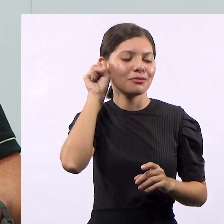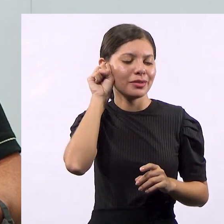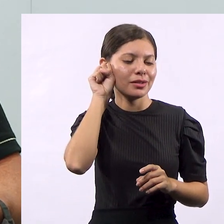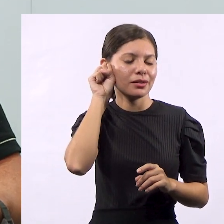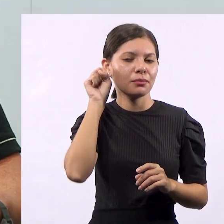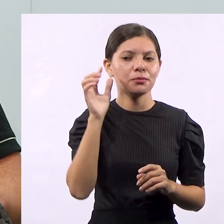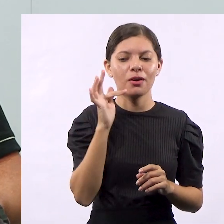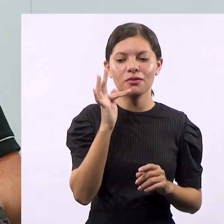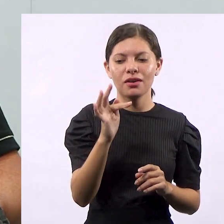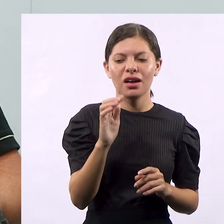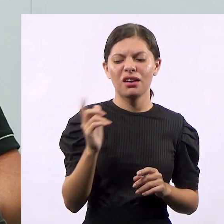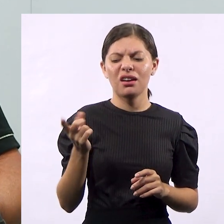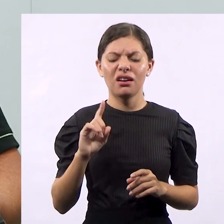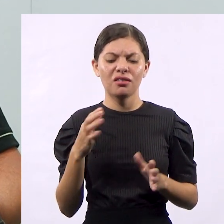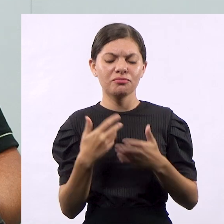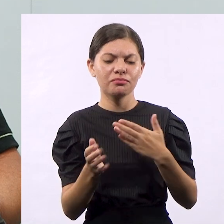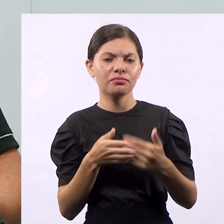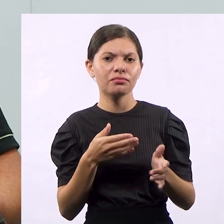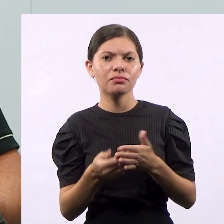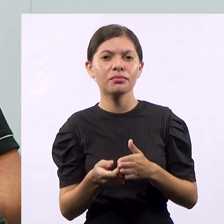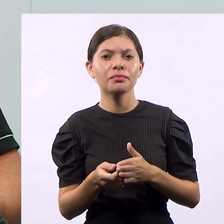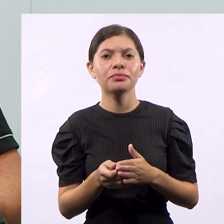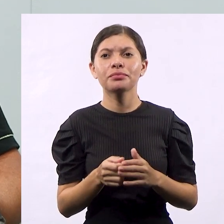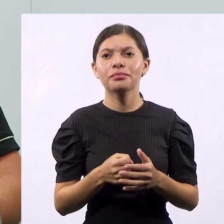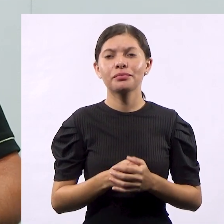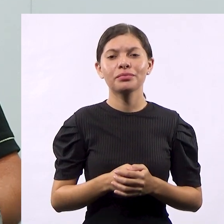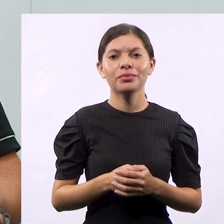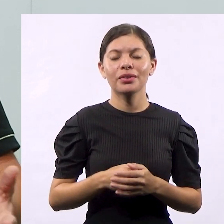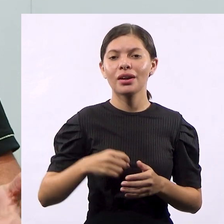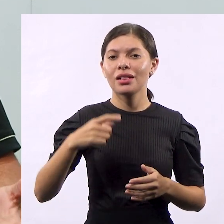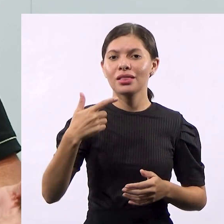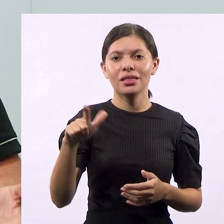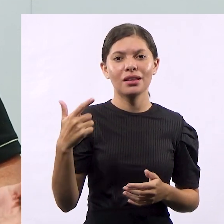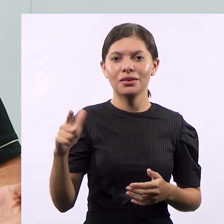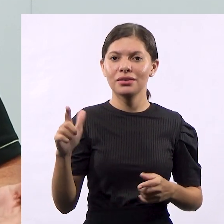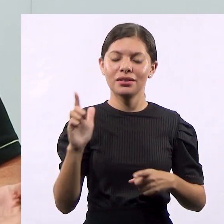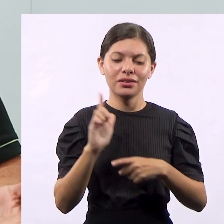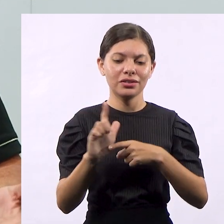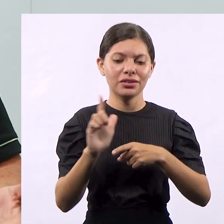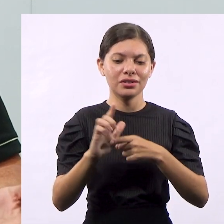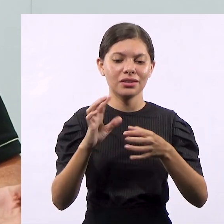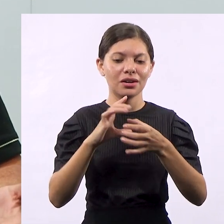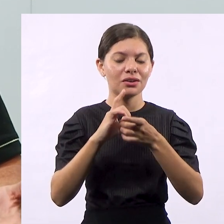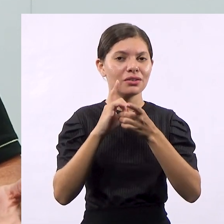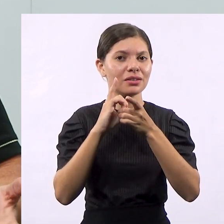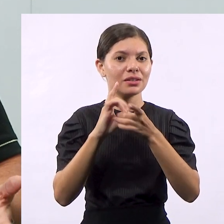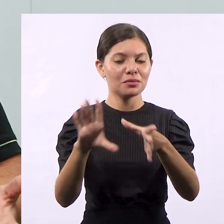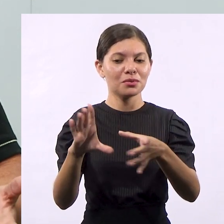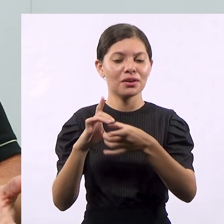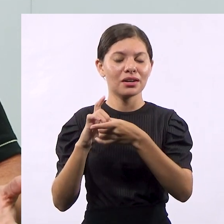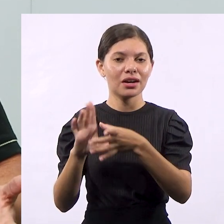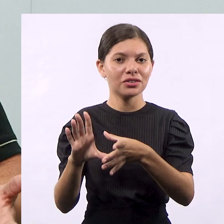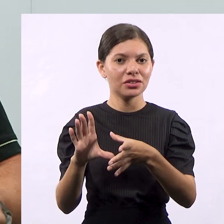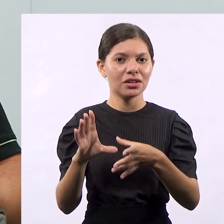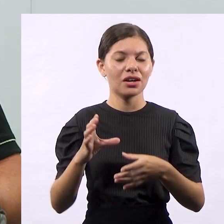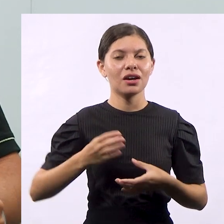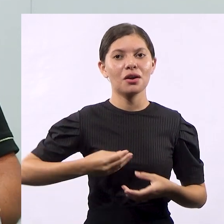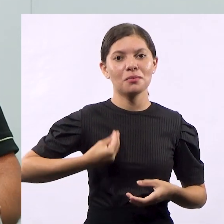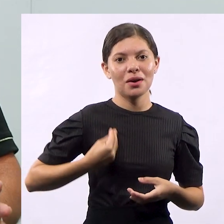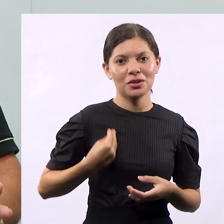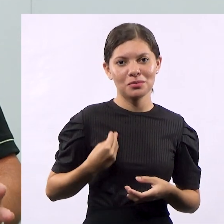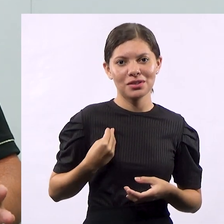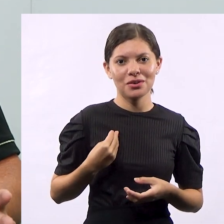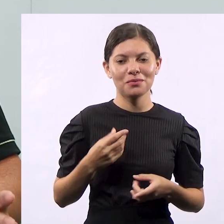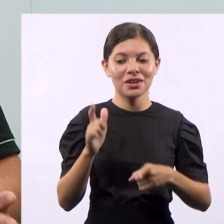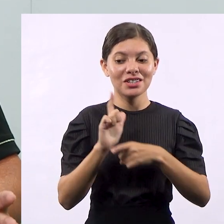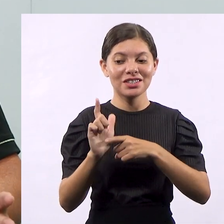ela fala não é levado em conta no processo de decisão, então a gente também não tem uma gestão democrática e participativa, né? A gente tem uma gestão